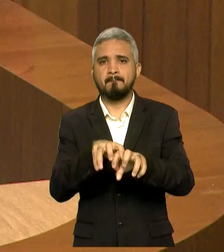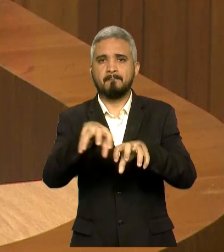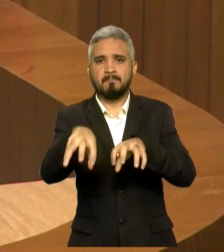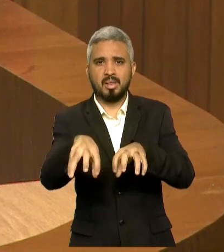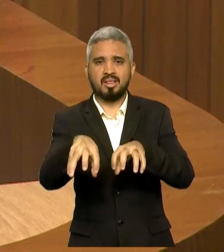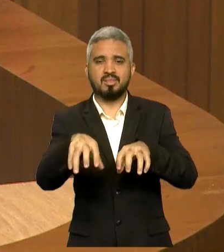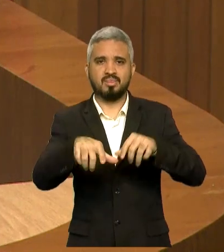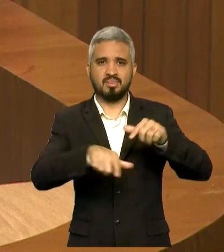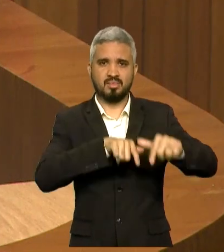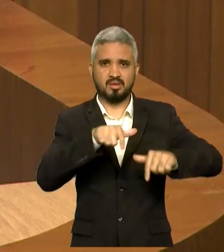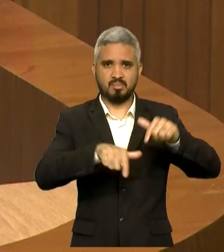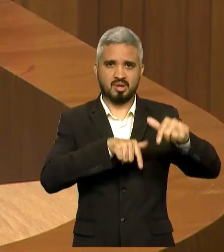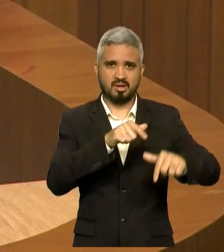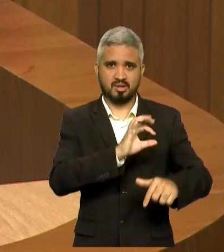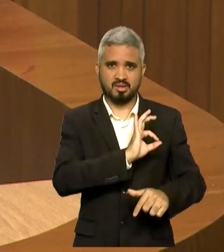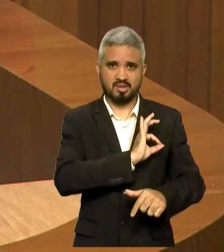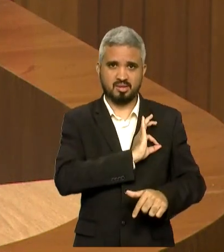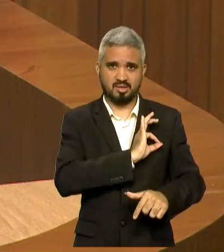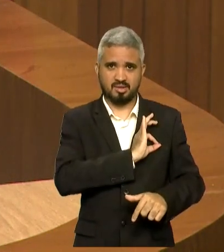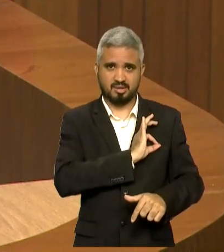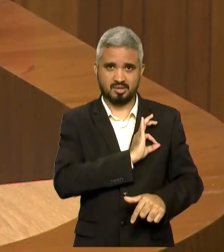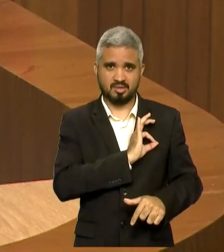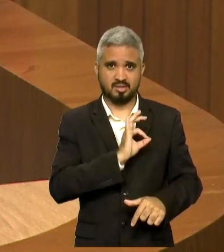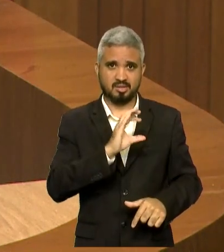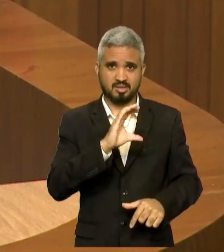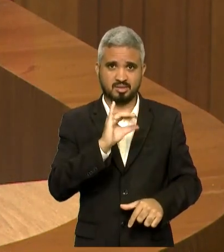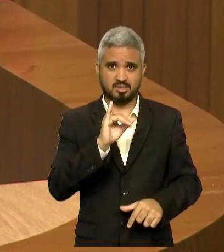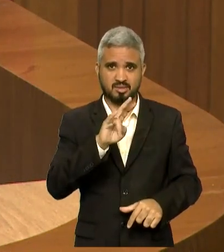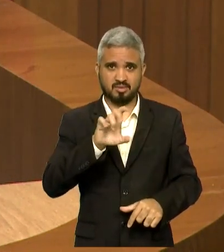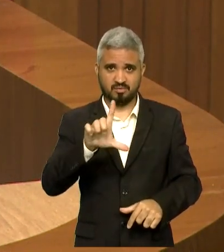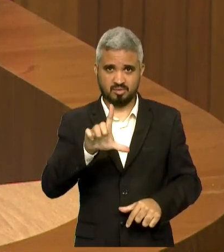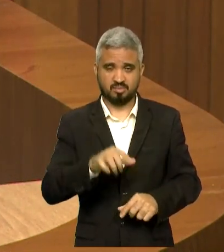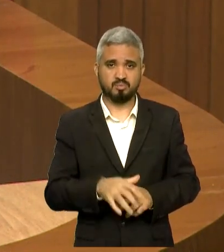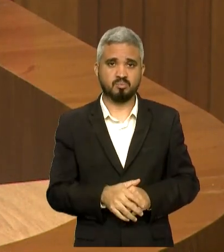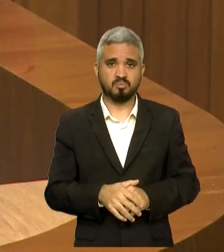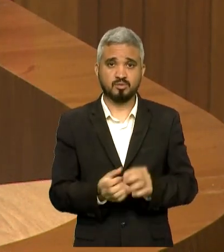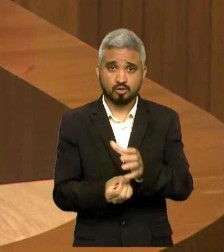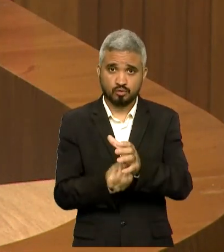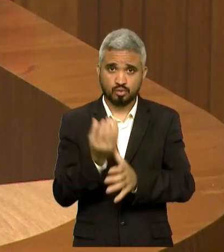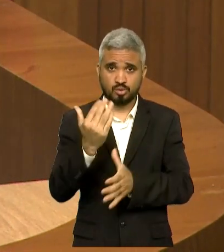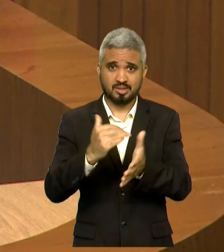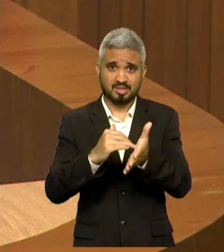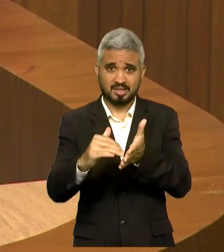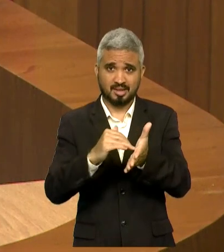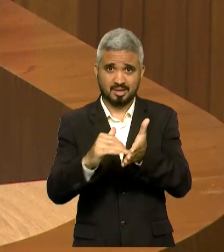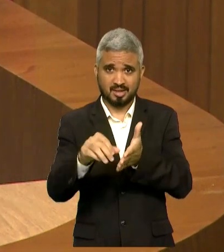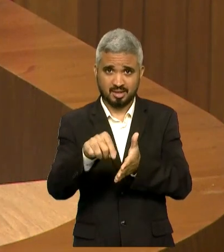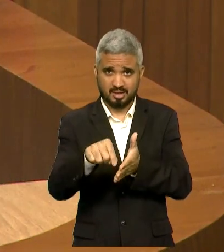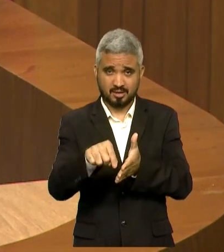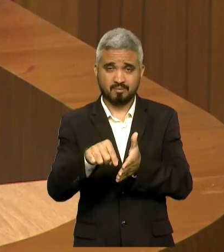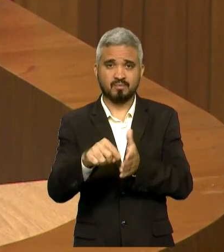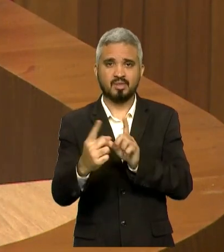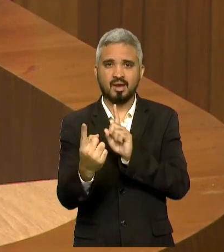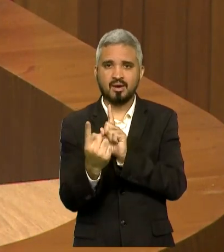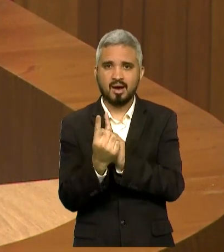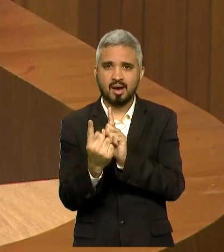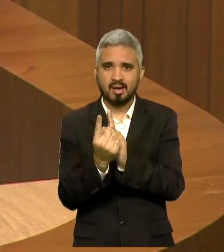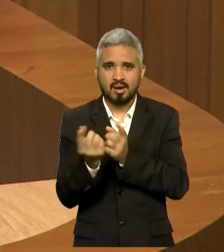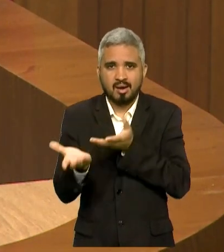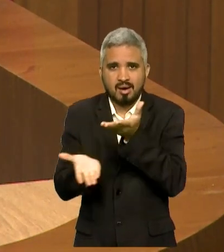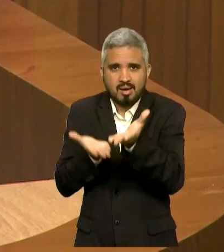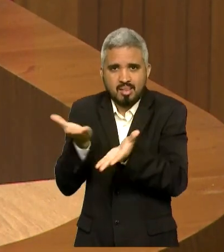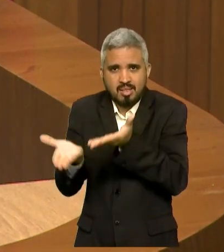Ou seja, é uma estrutura instalada na secretaria, mas que presta aquele atendimento imediato às mulheres em situação